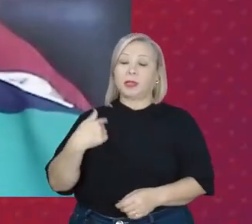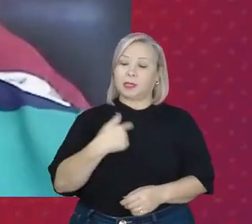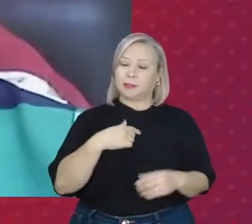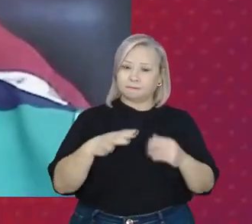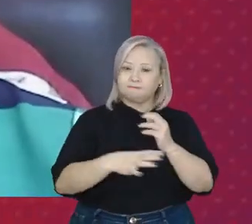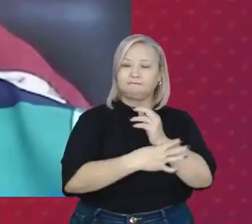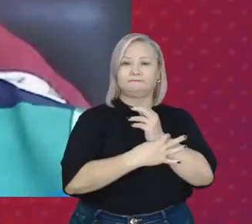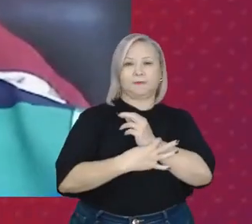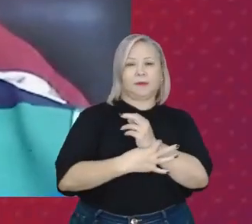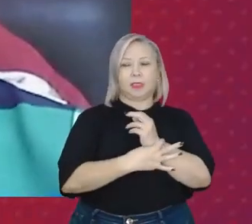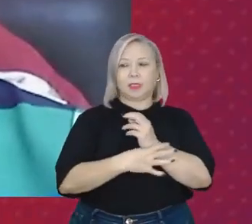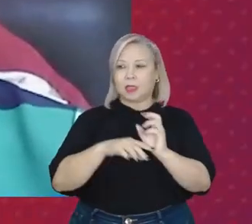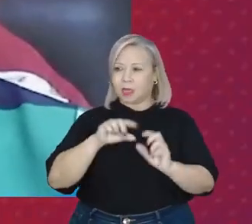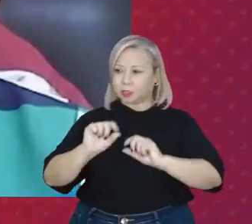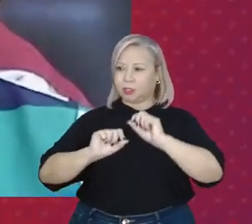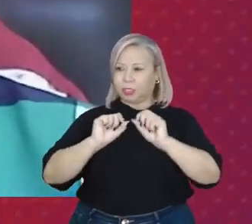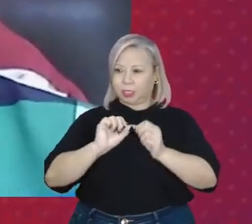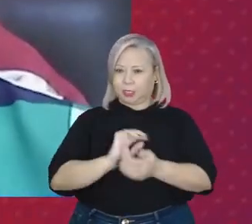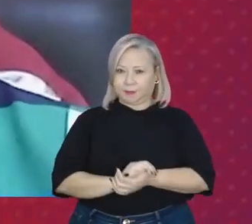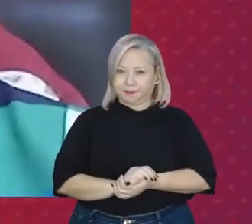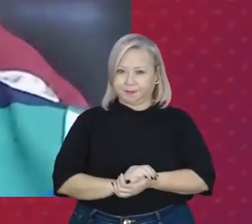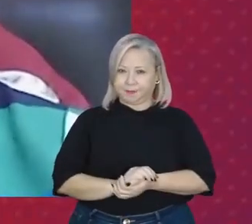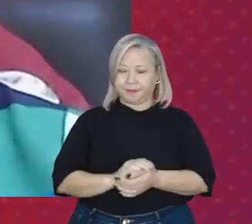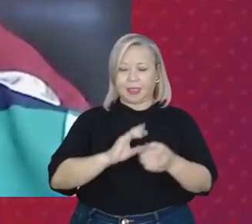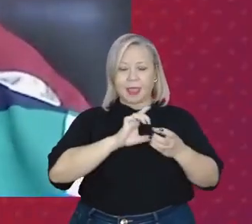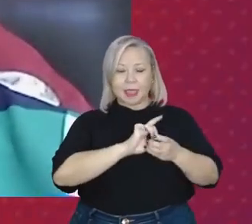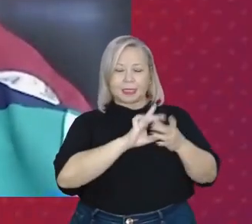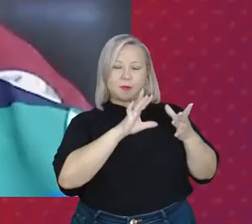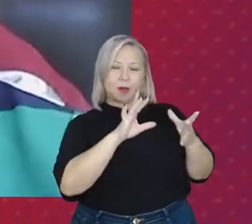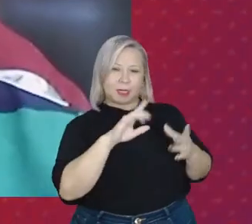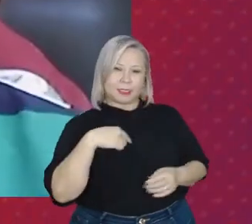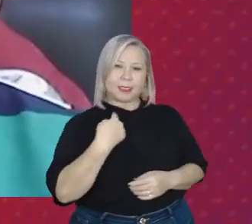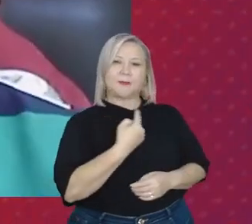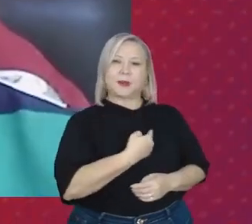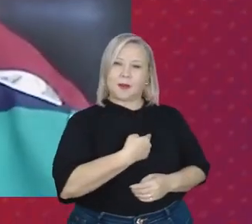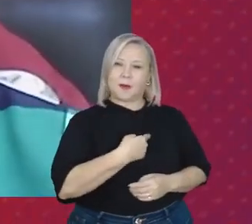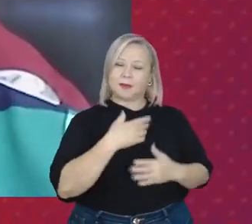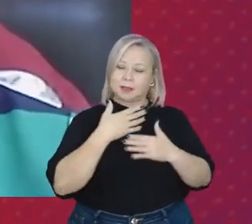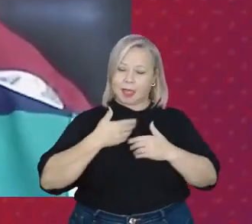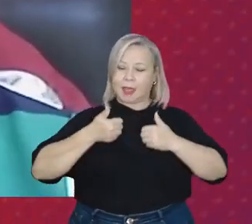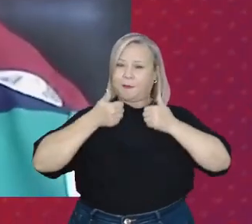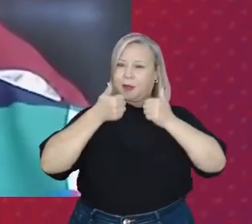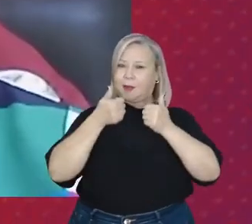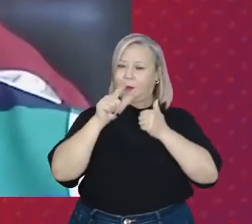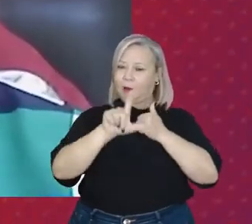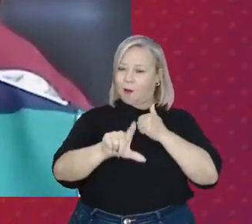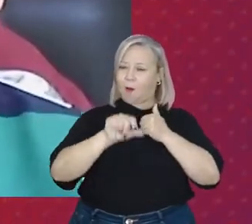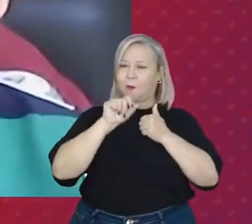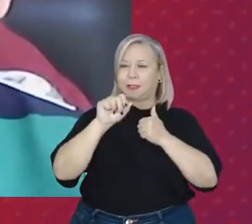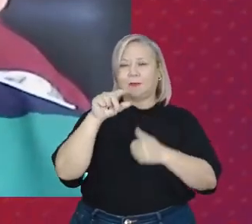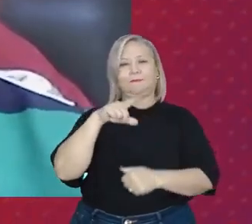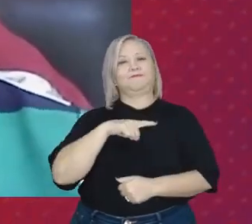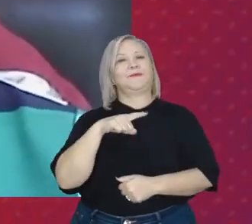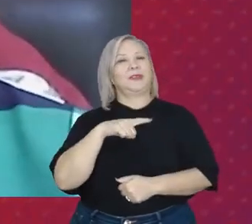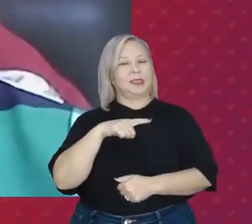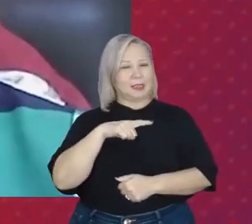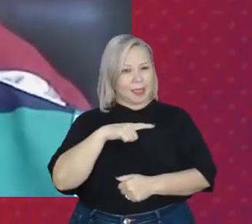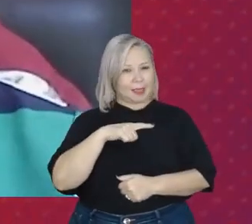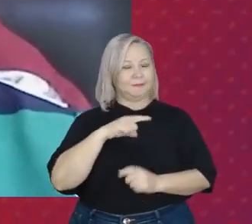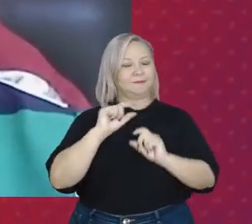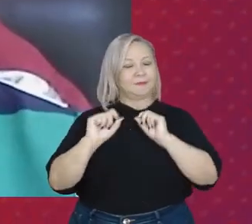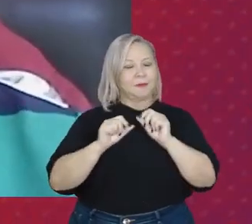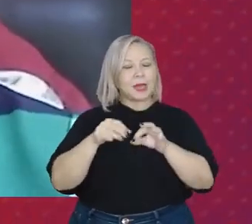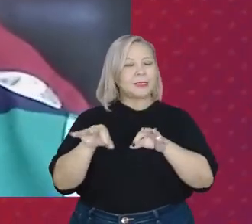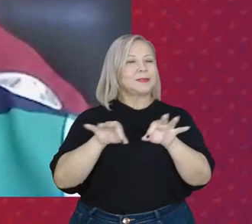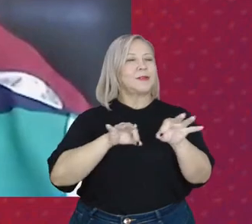garante que a democracia, para nós, é a melhor opção que existe para se